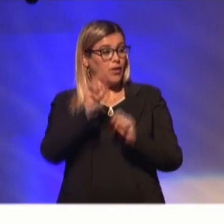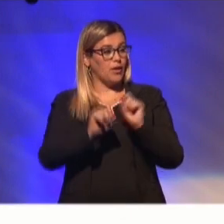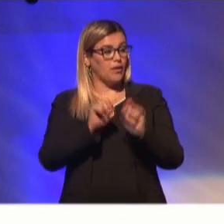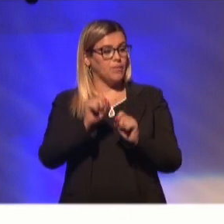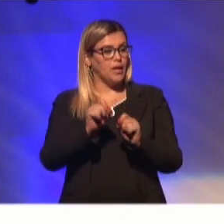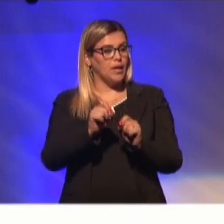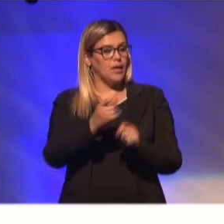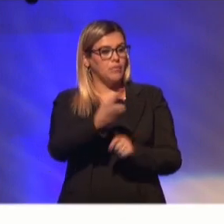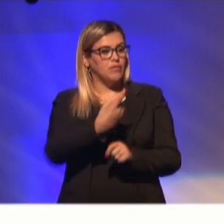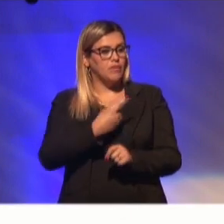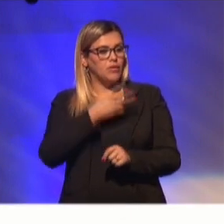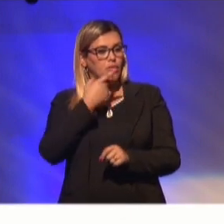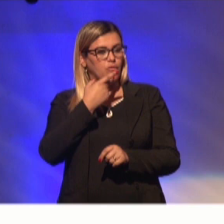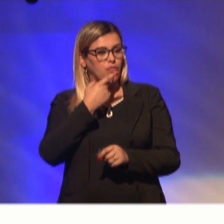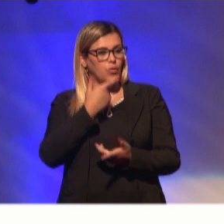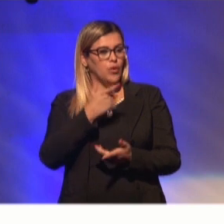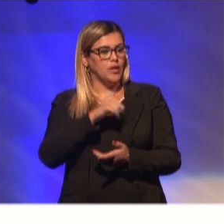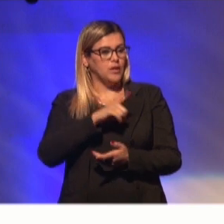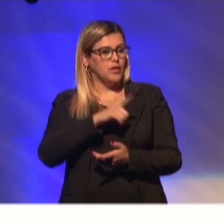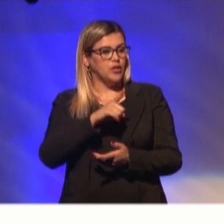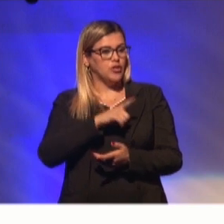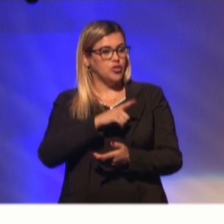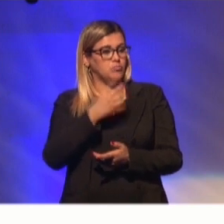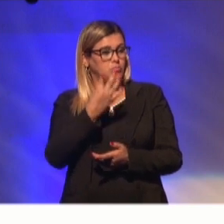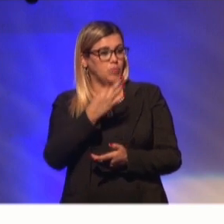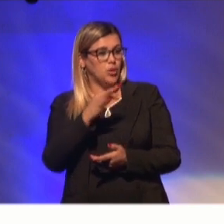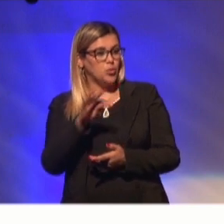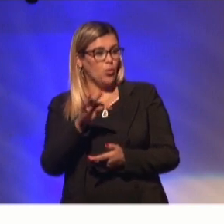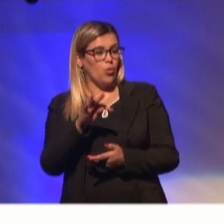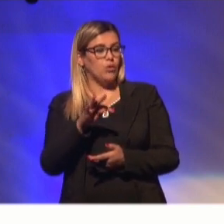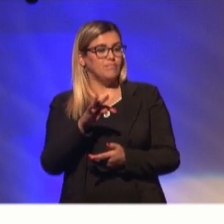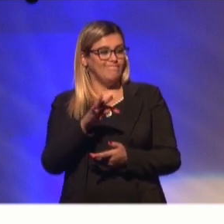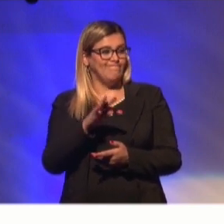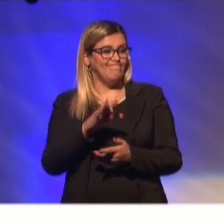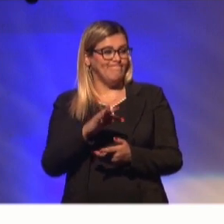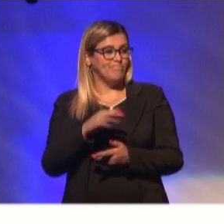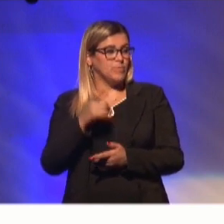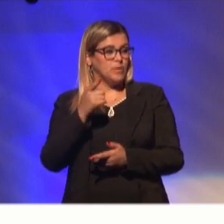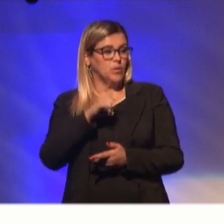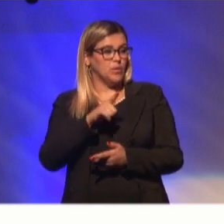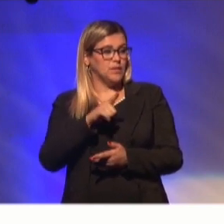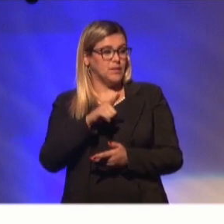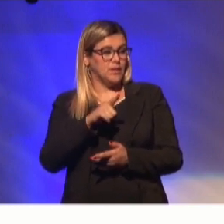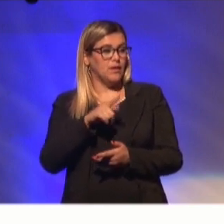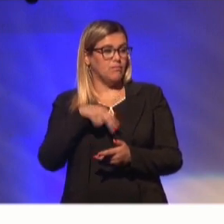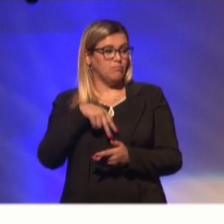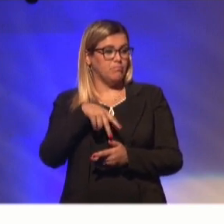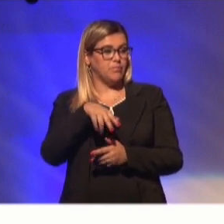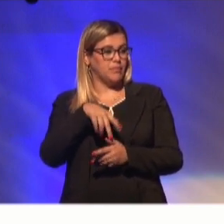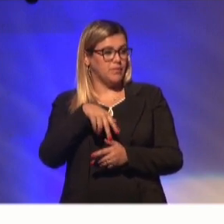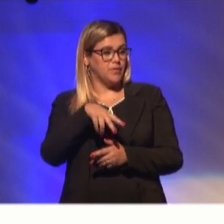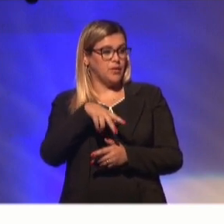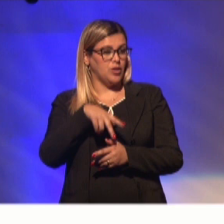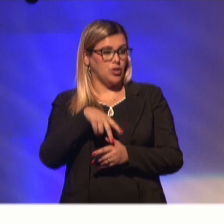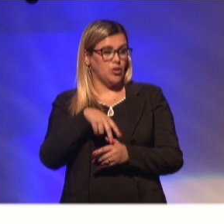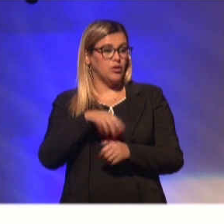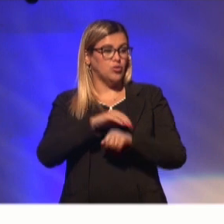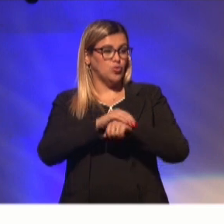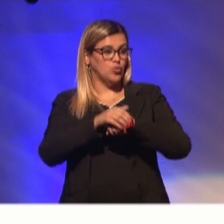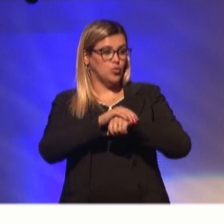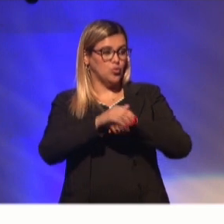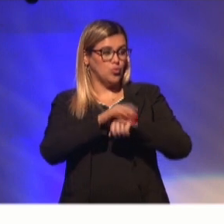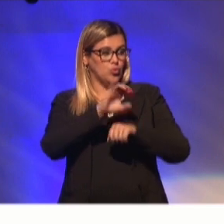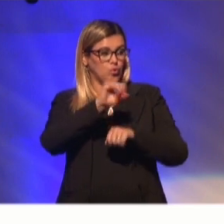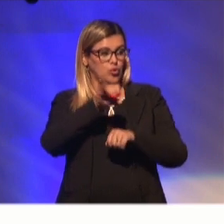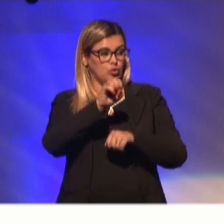para a gente com a escala verbal de 8, uma limitação acentuada da amplitude de movimento dos joelhos direito e esquerdo e todos os